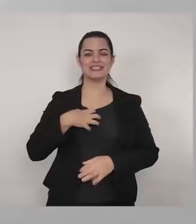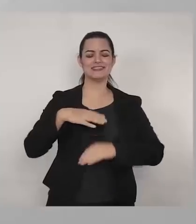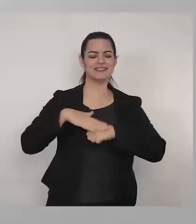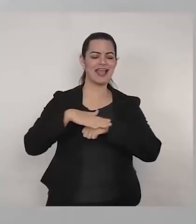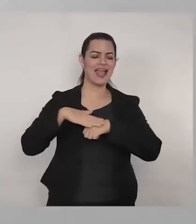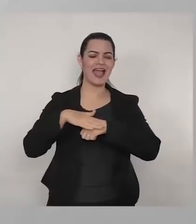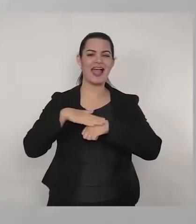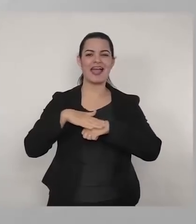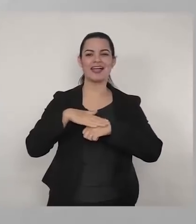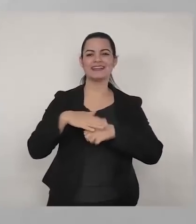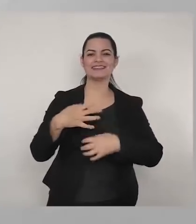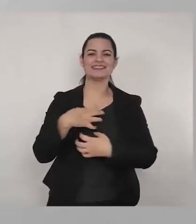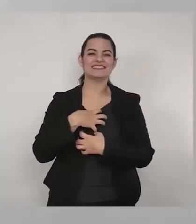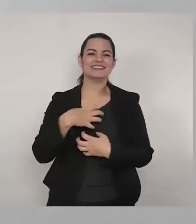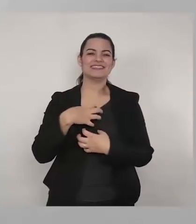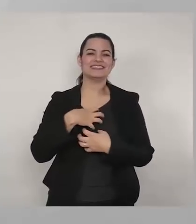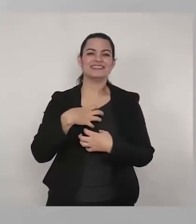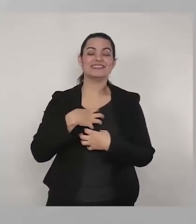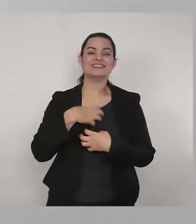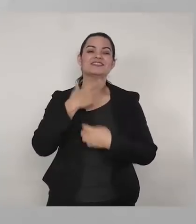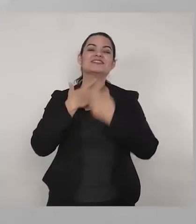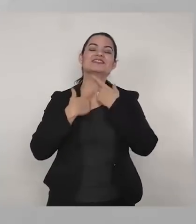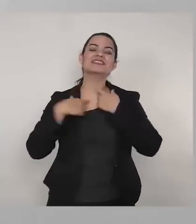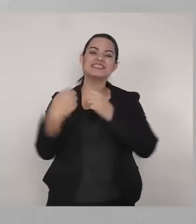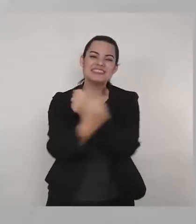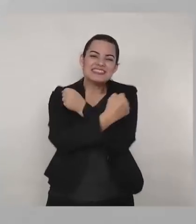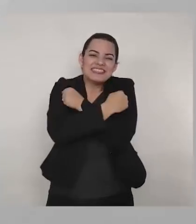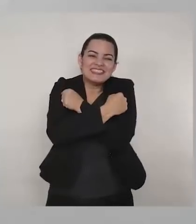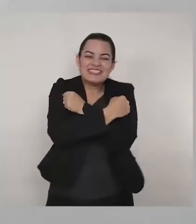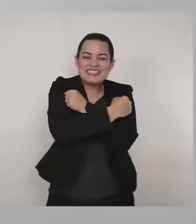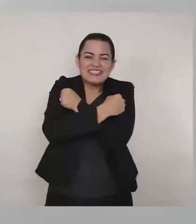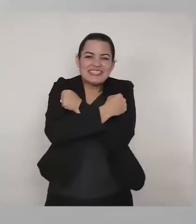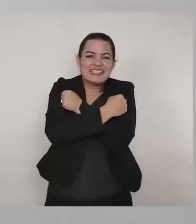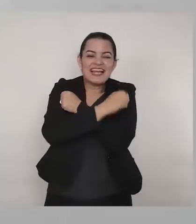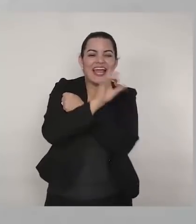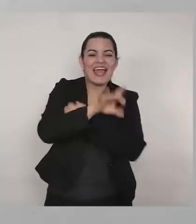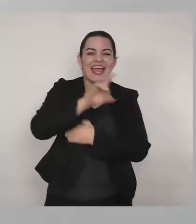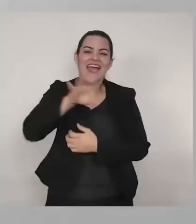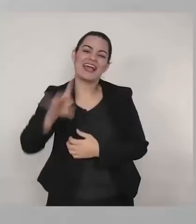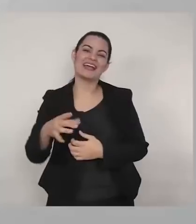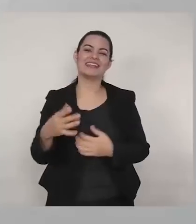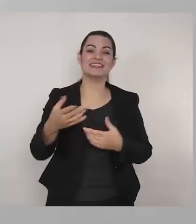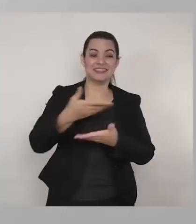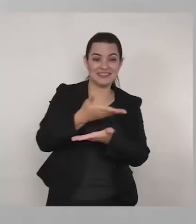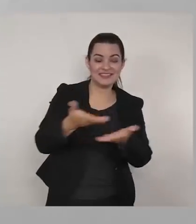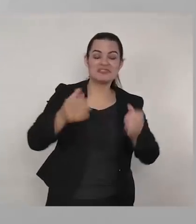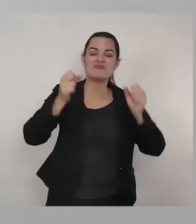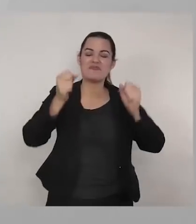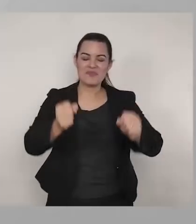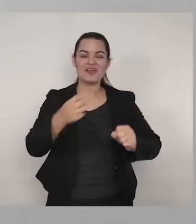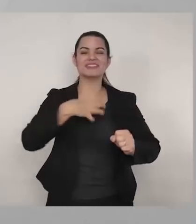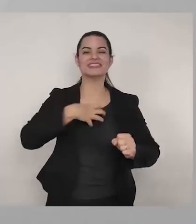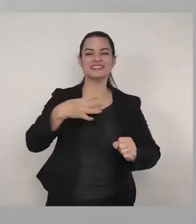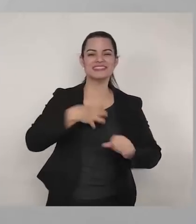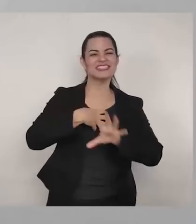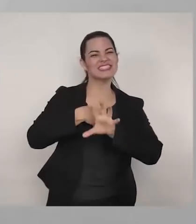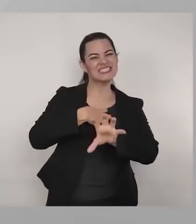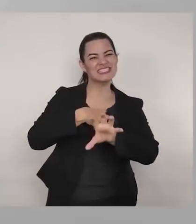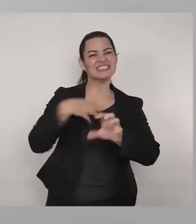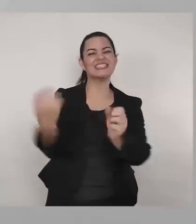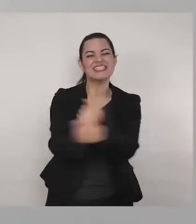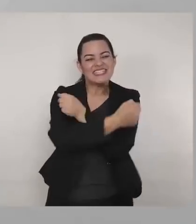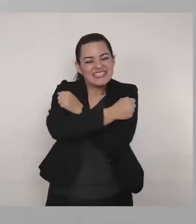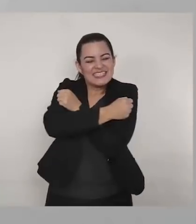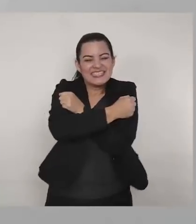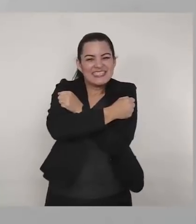carinho, que a minha vontade é dar um abraço bem apertado em cada um de vocês. Então, sintam-se bem abraçados